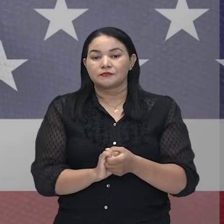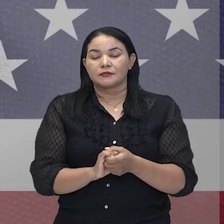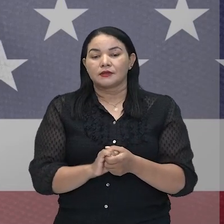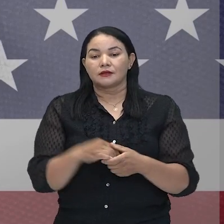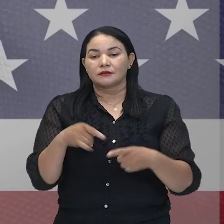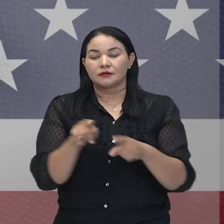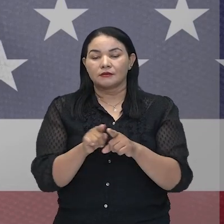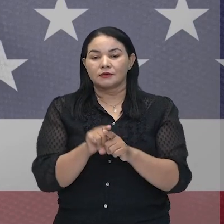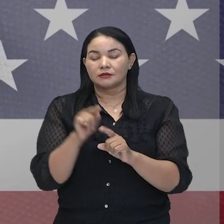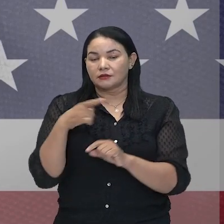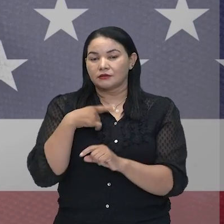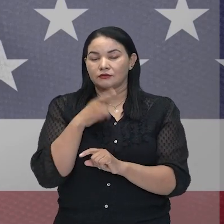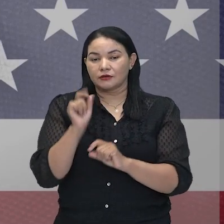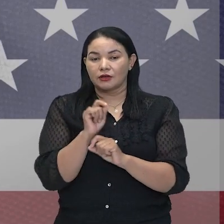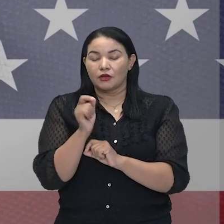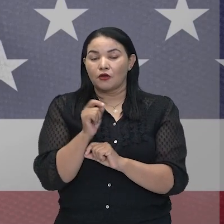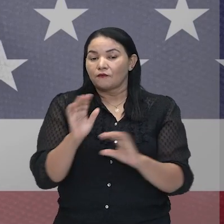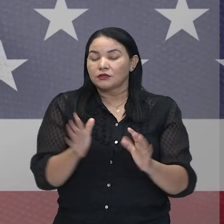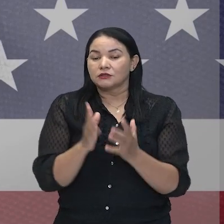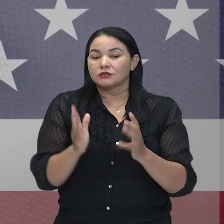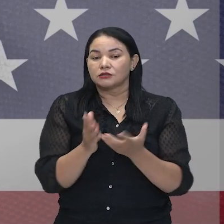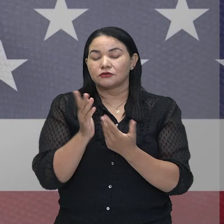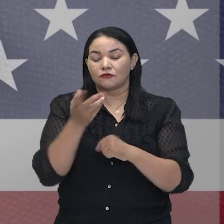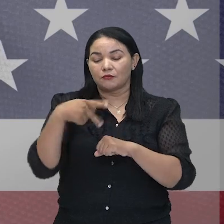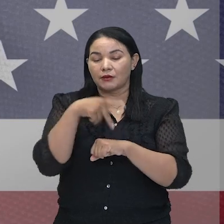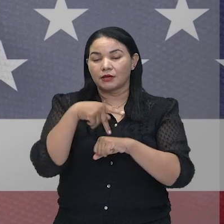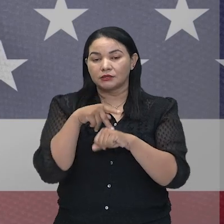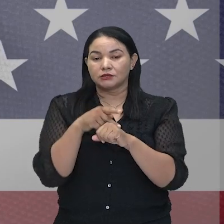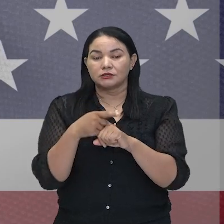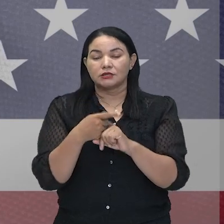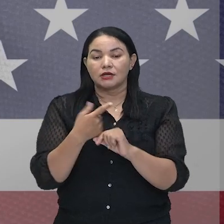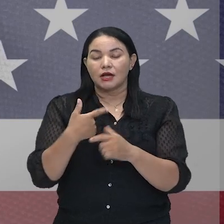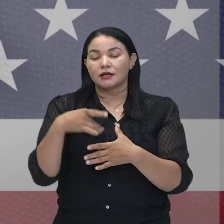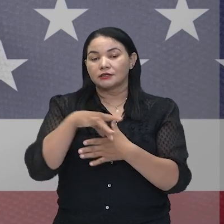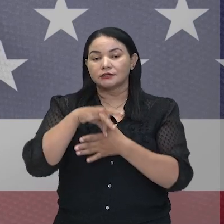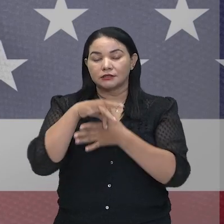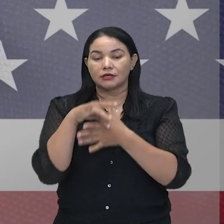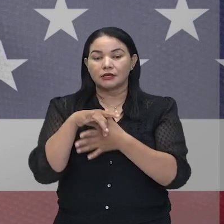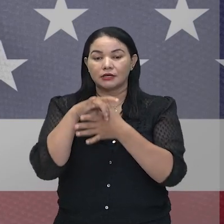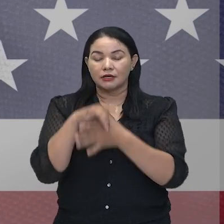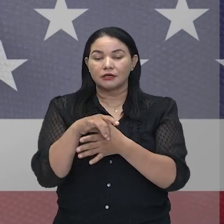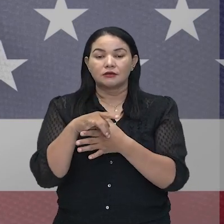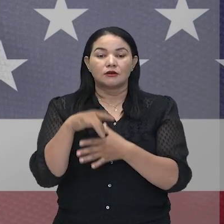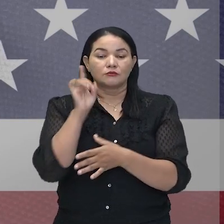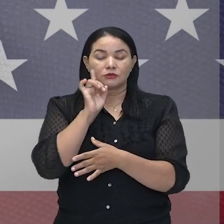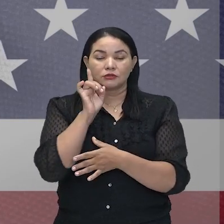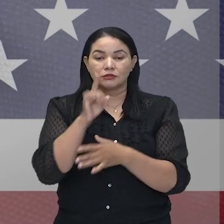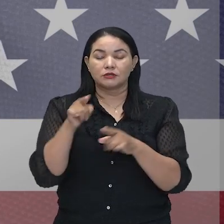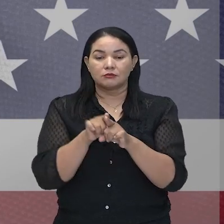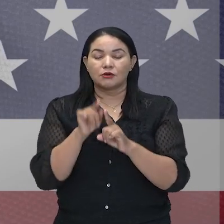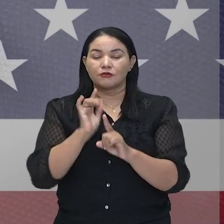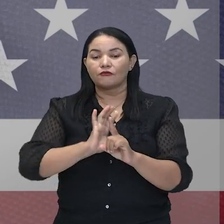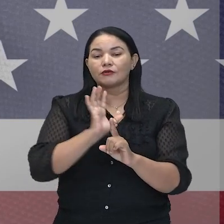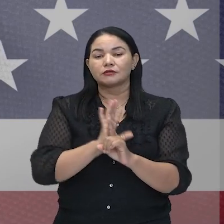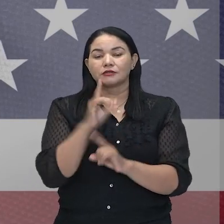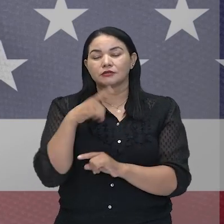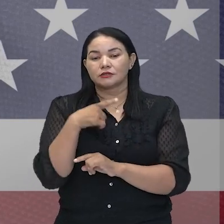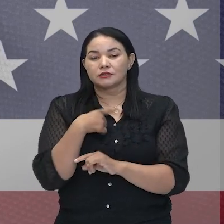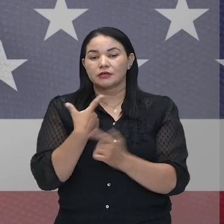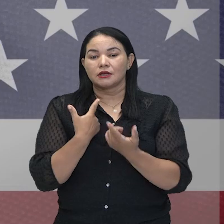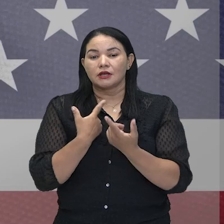ela é o quê? Um incentivo para que os países ali liderados pelos Estados Unidos e que têm essa influência, eles possam ter